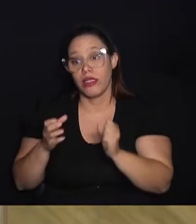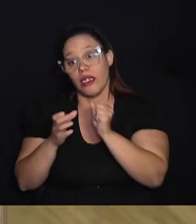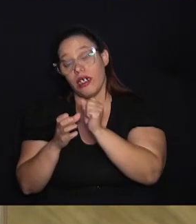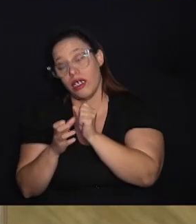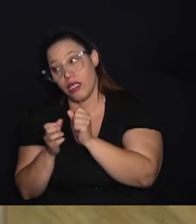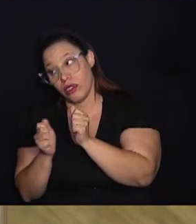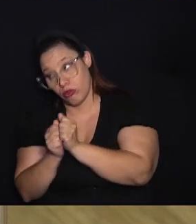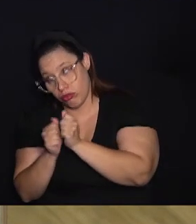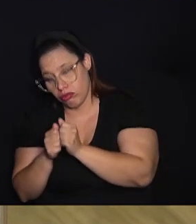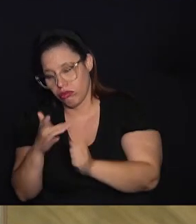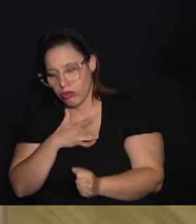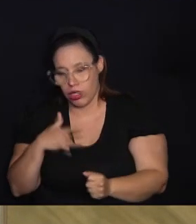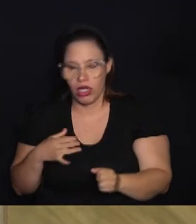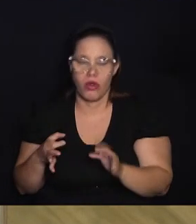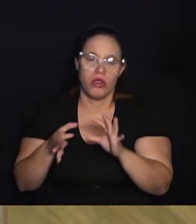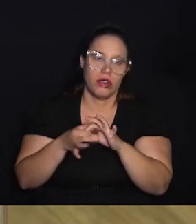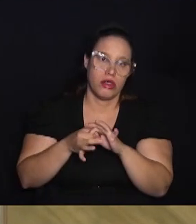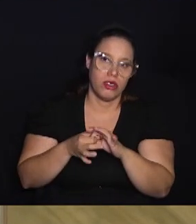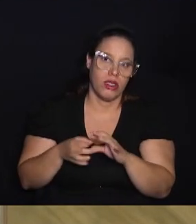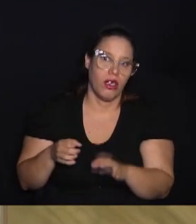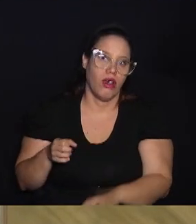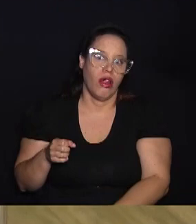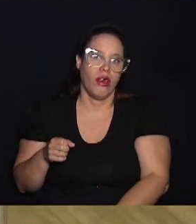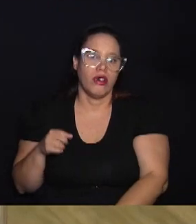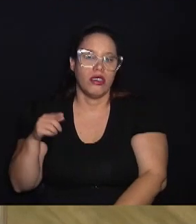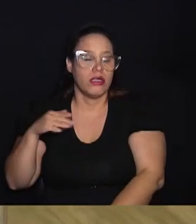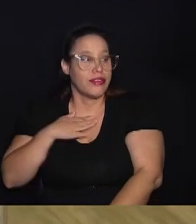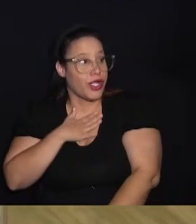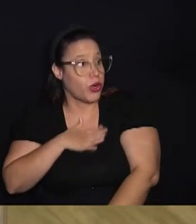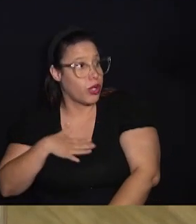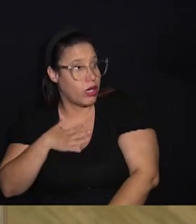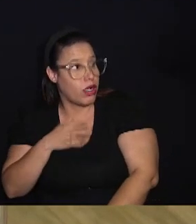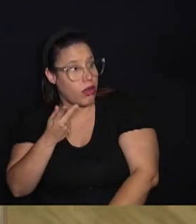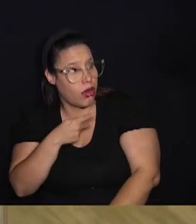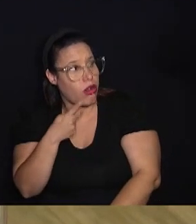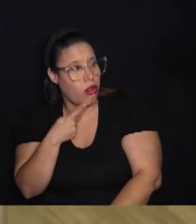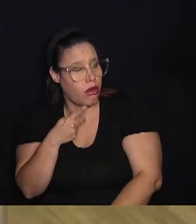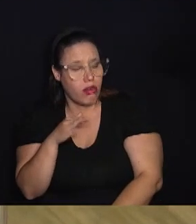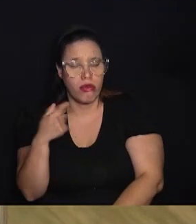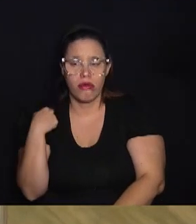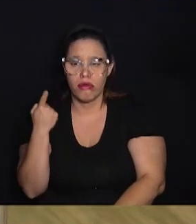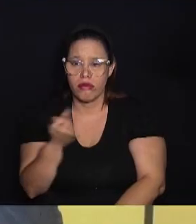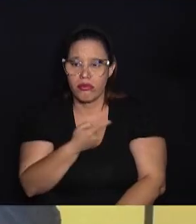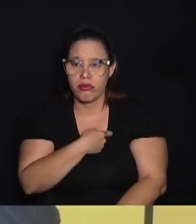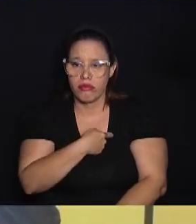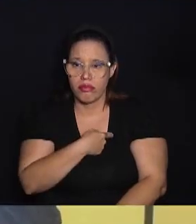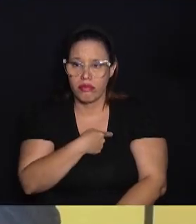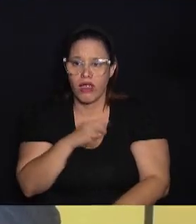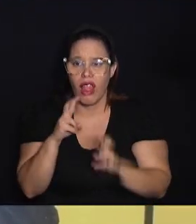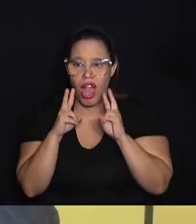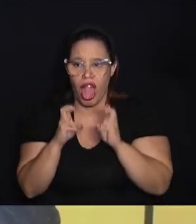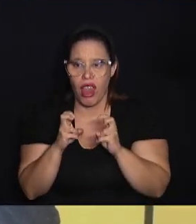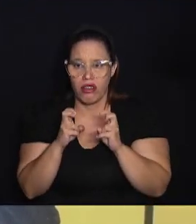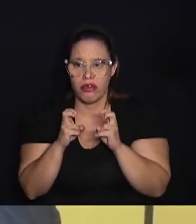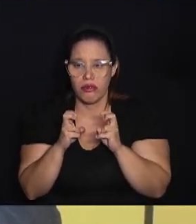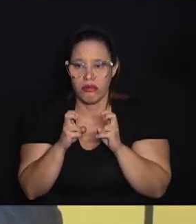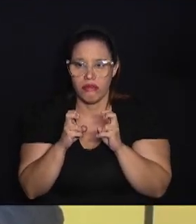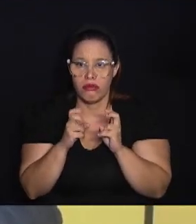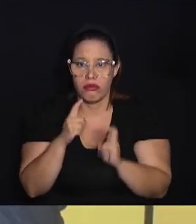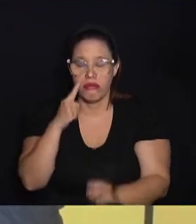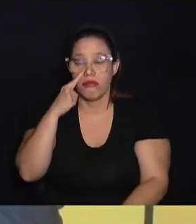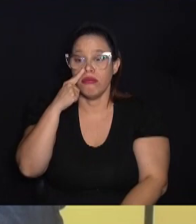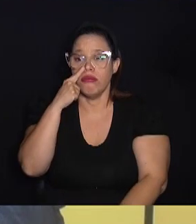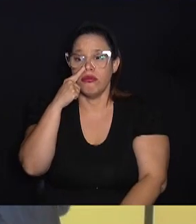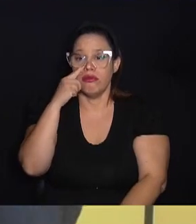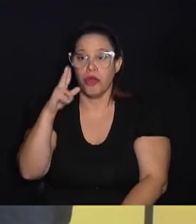integrativa eh eu gosto de falar que a gente não percebe a respiração quase